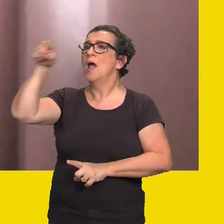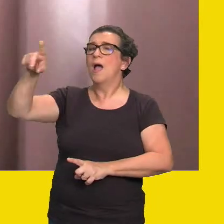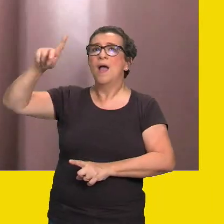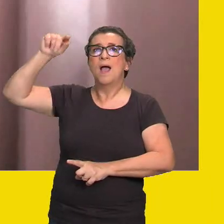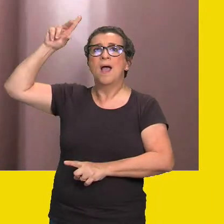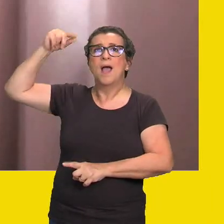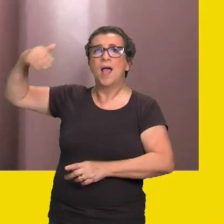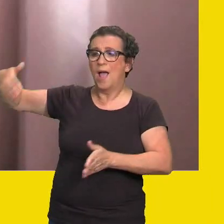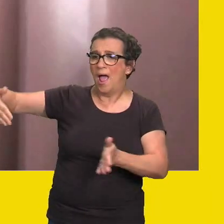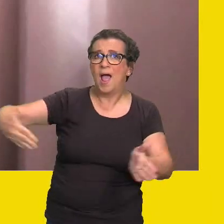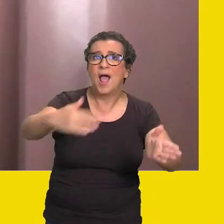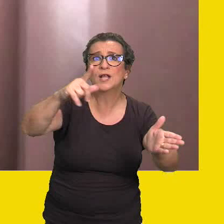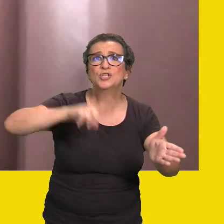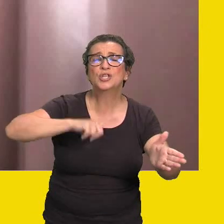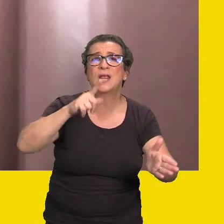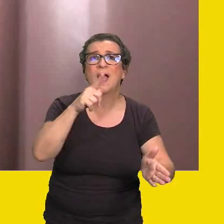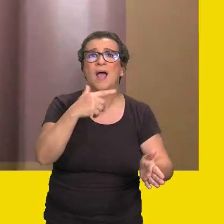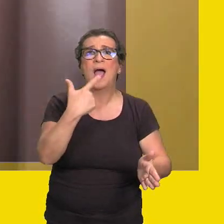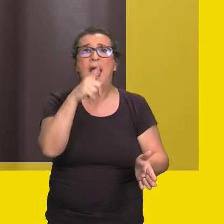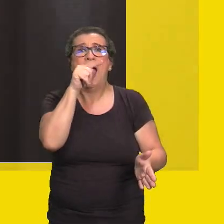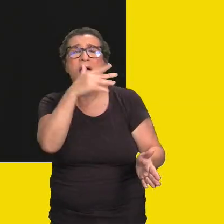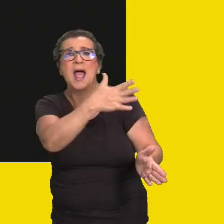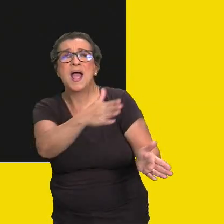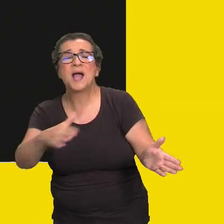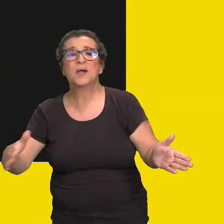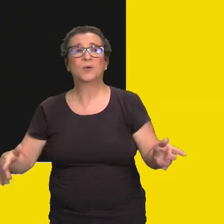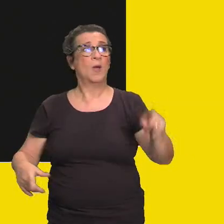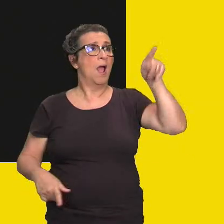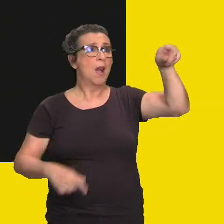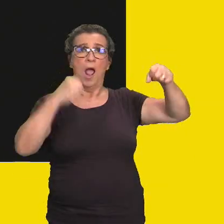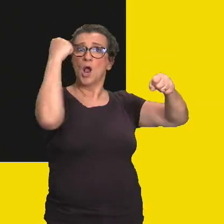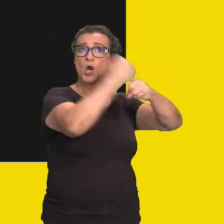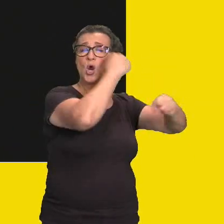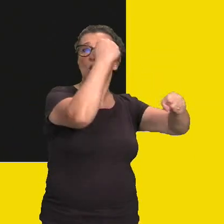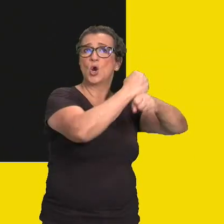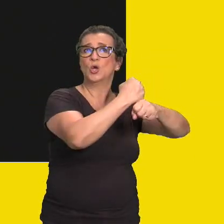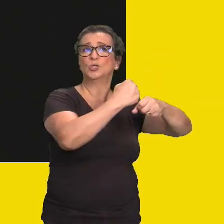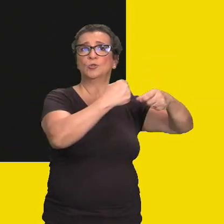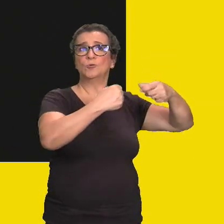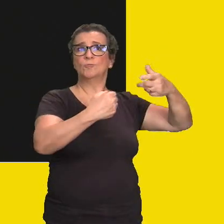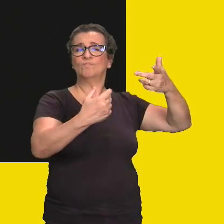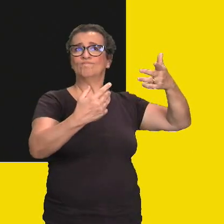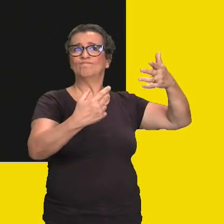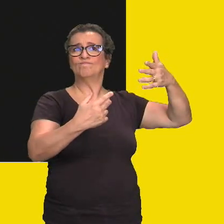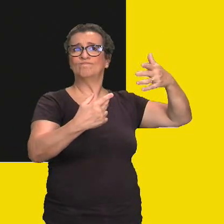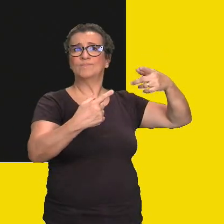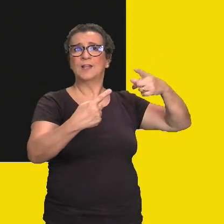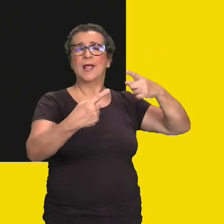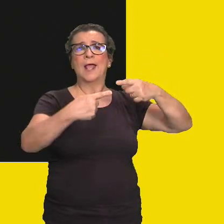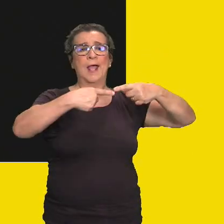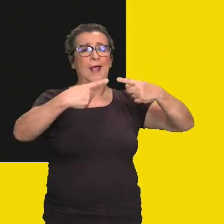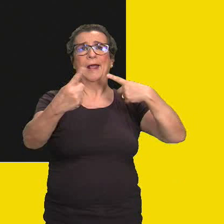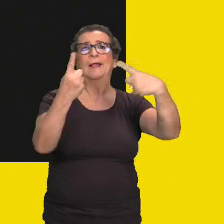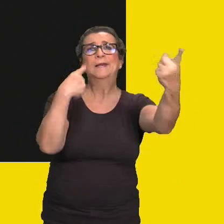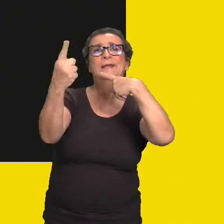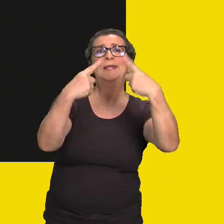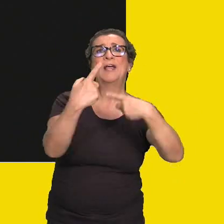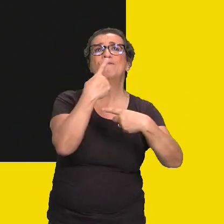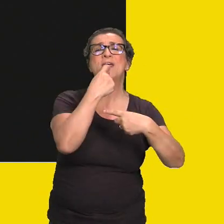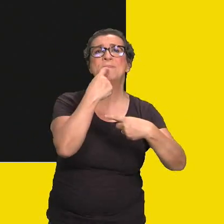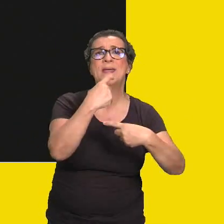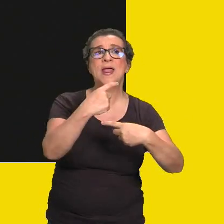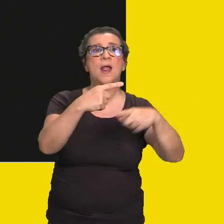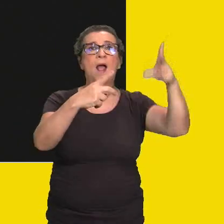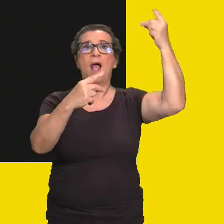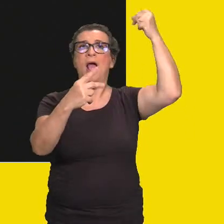Por aquele lugar ali tinha passado, foi construído, no caso, a construção da linha vermelha lá no Rio Comprido. E,